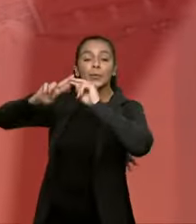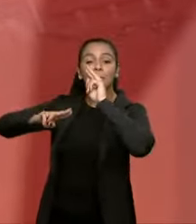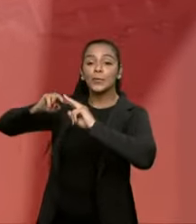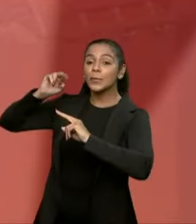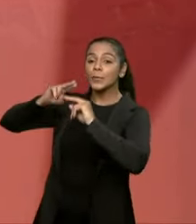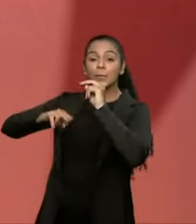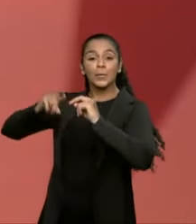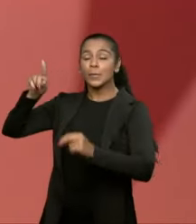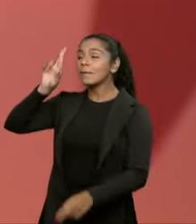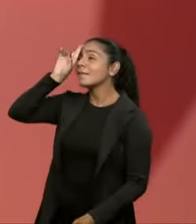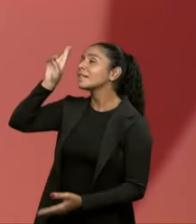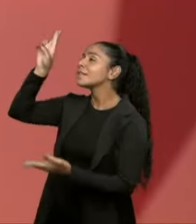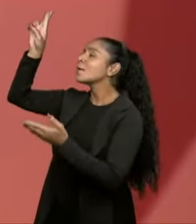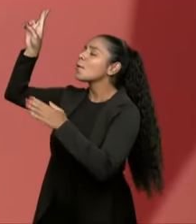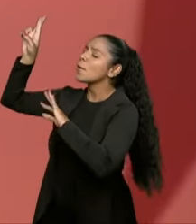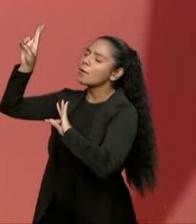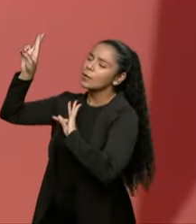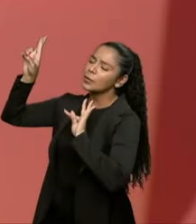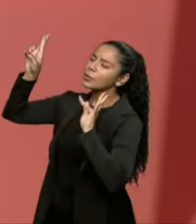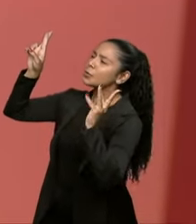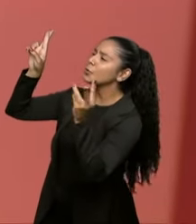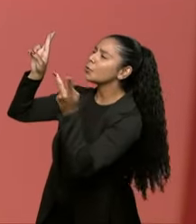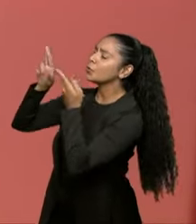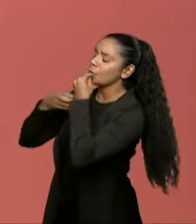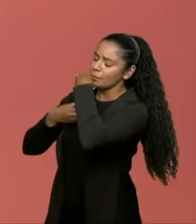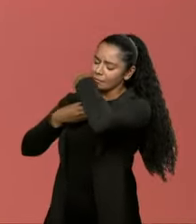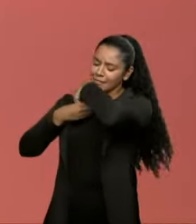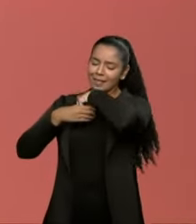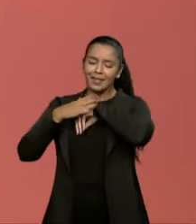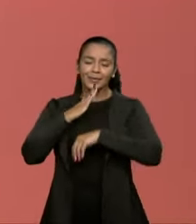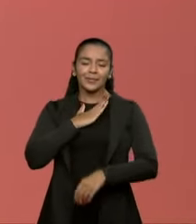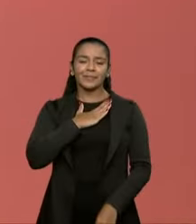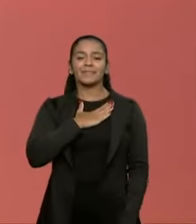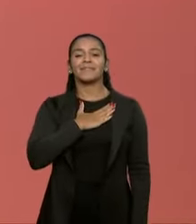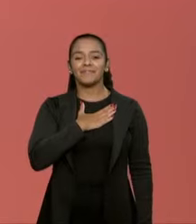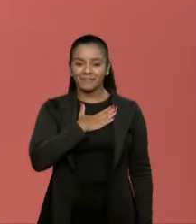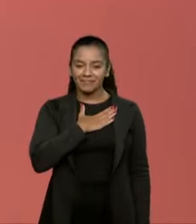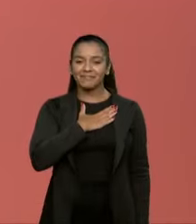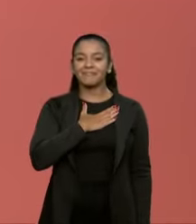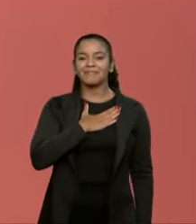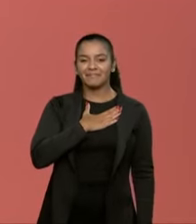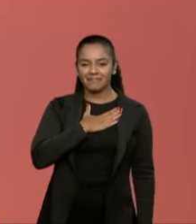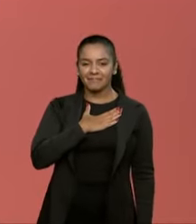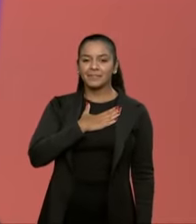senhora de tudo dentro de mim.